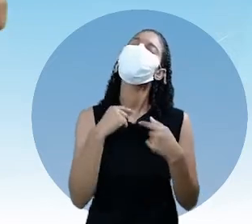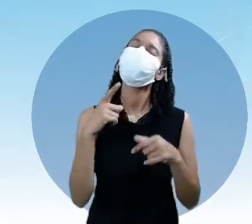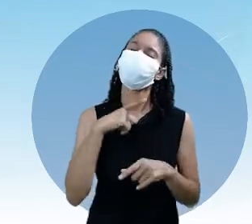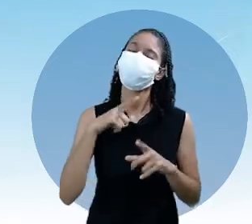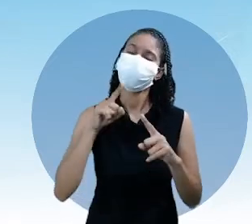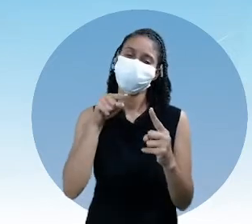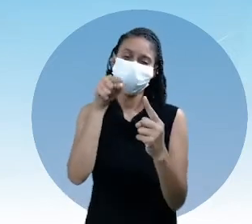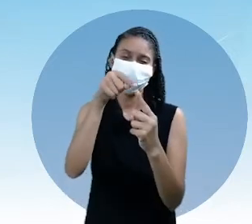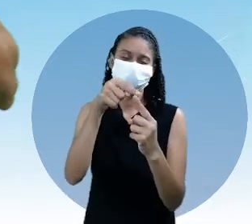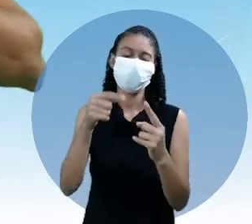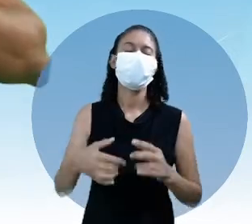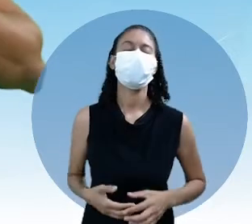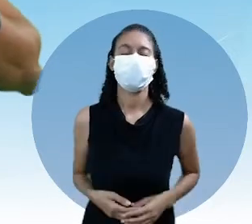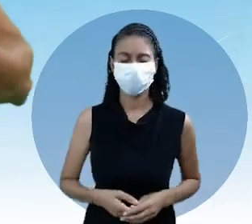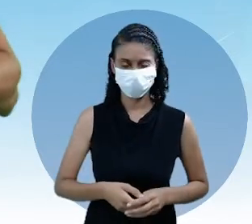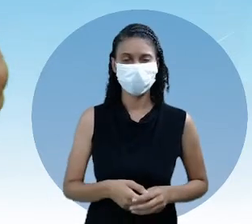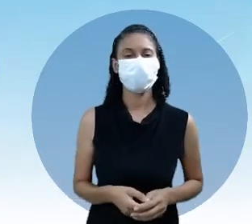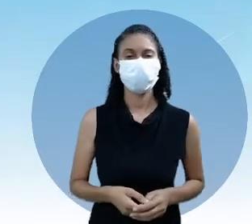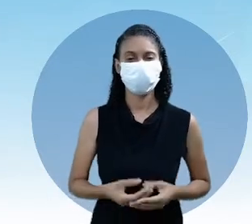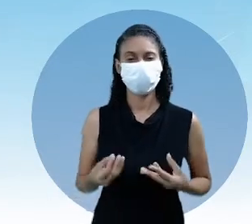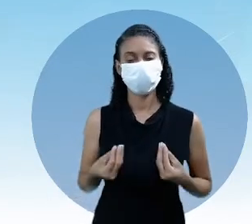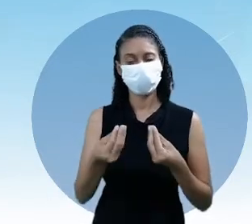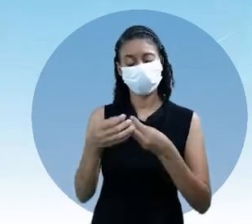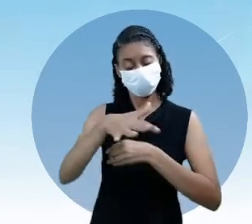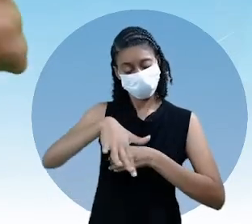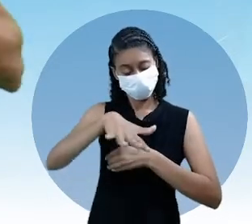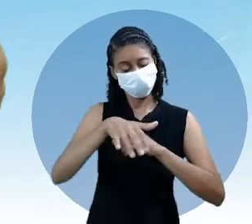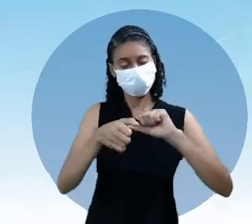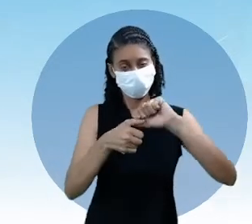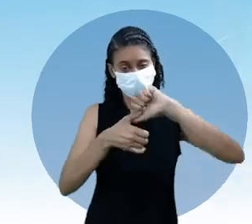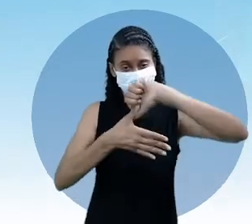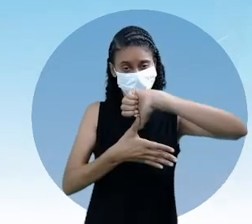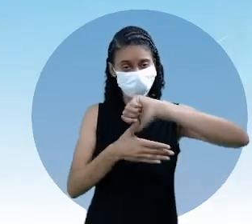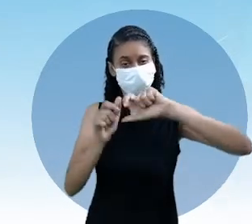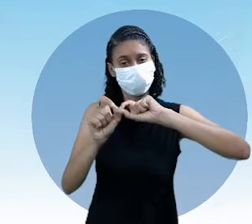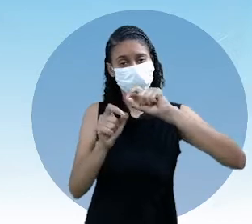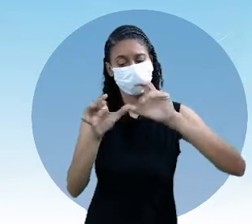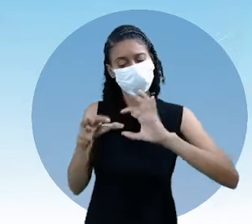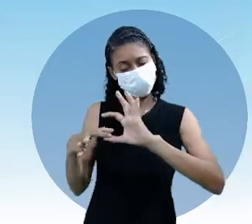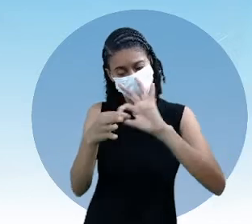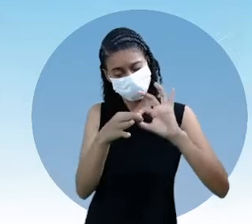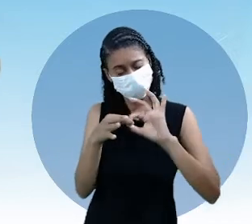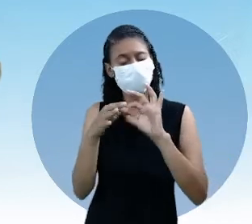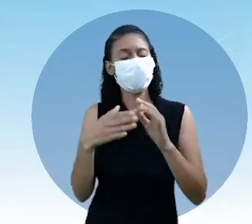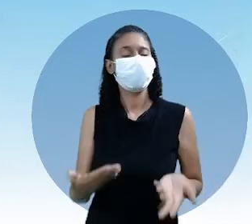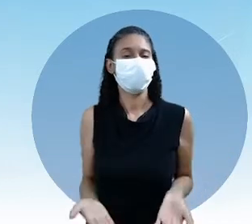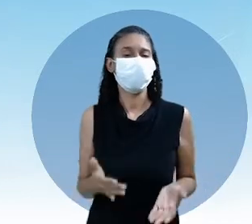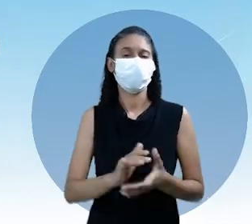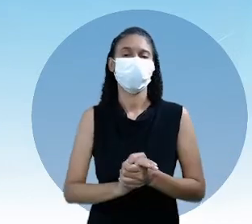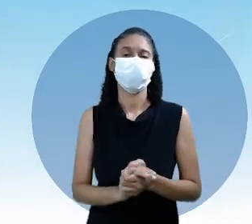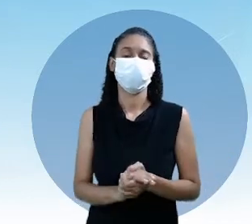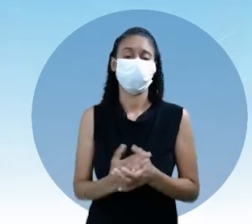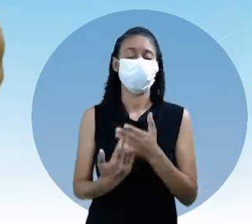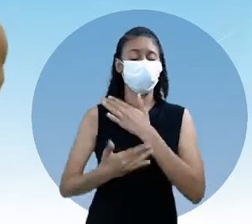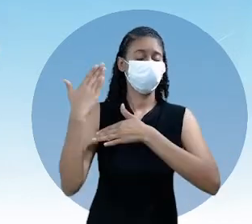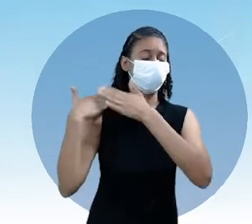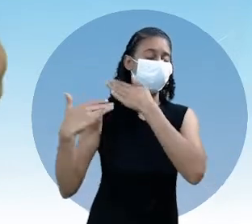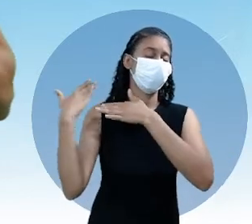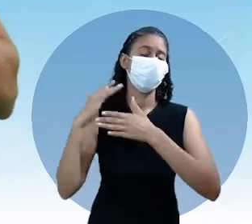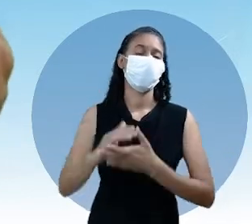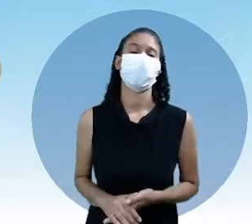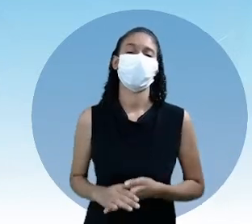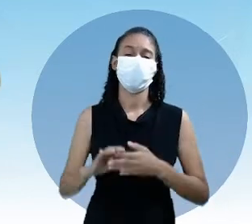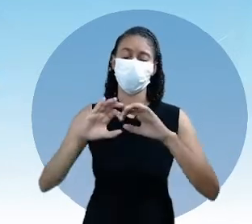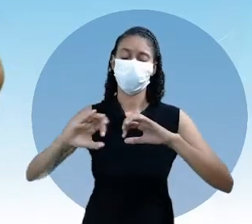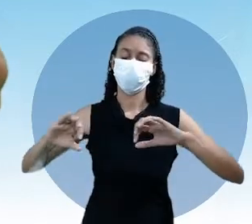esse objetivo de dar à região, né, uma certa unidade. Então, desde o período, né, da